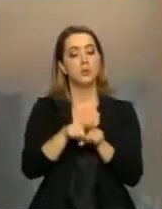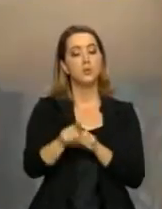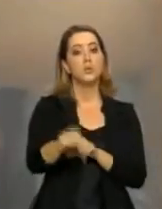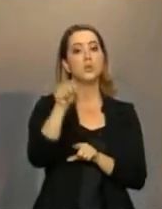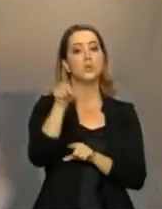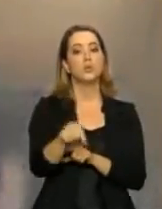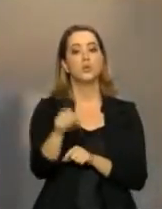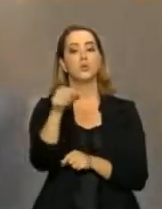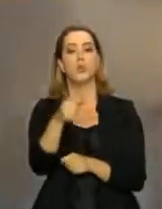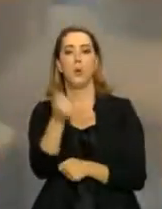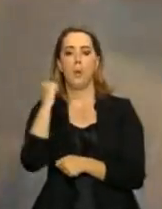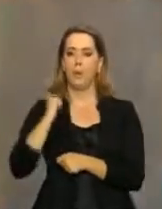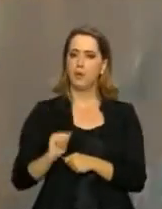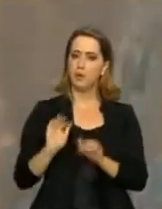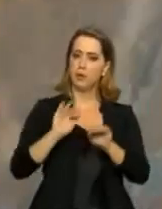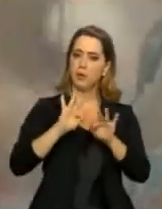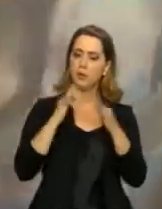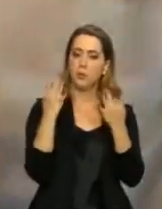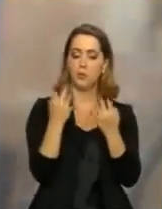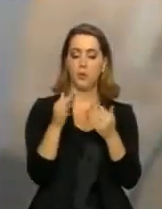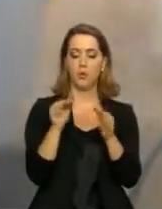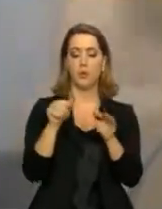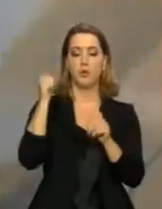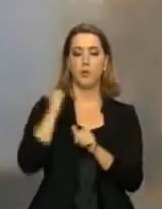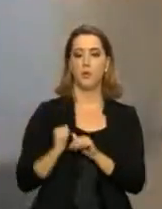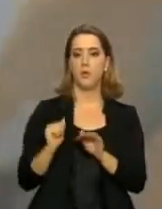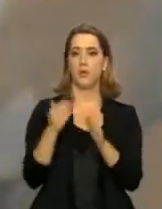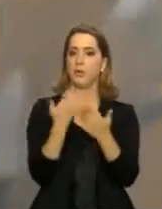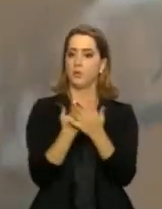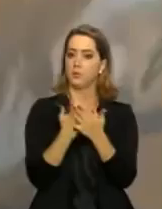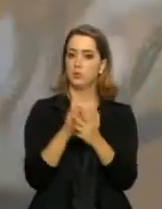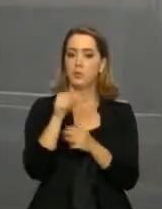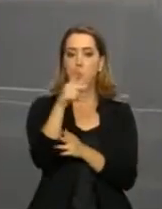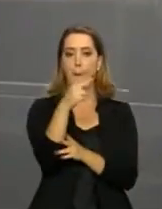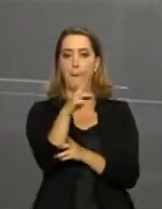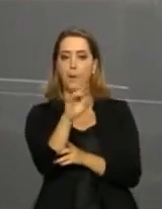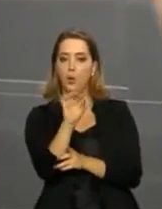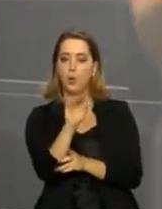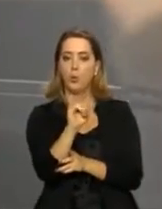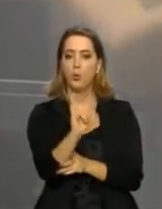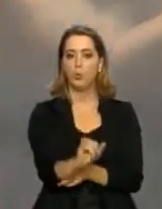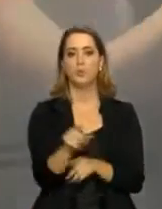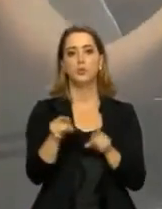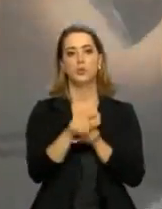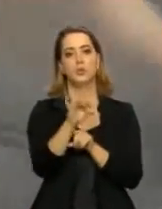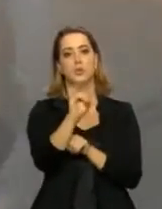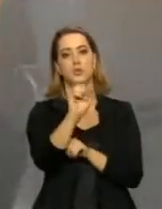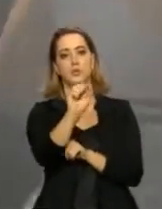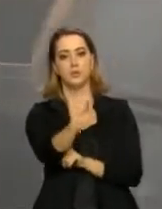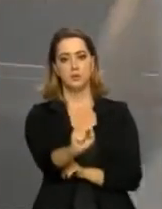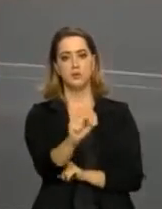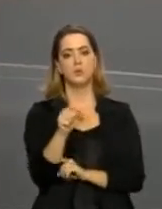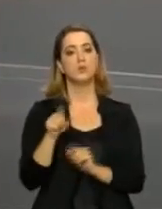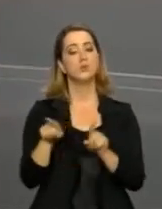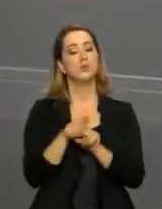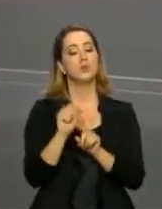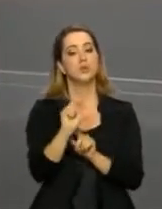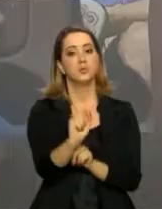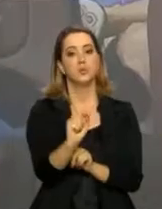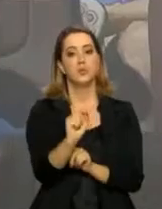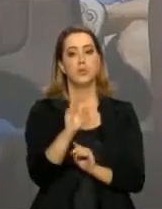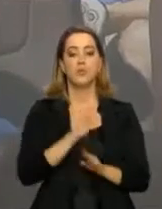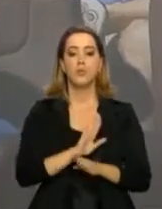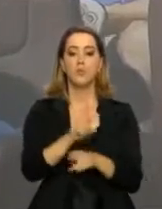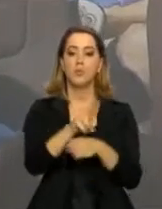seleção para bolsas de estudo do ProUni, o Programa Universidade para Todos e do FIES, o Fundo de Financiamento